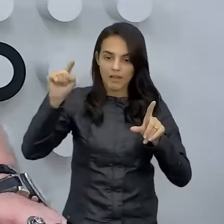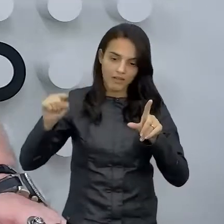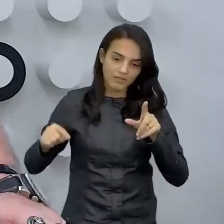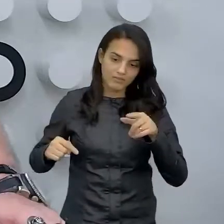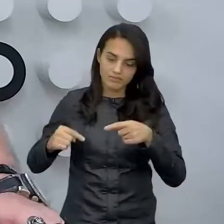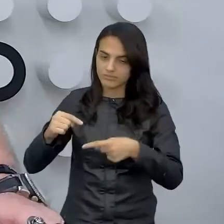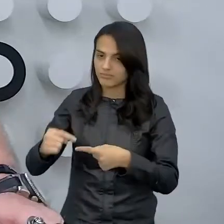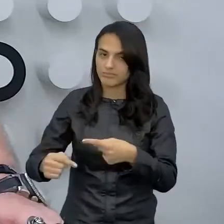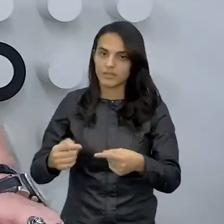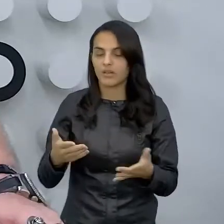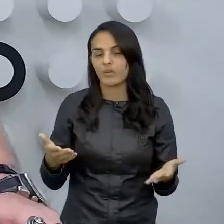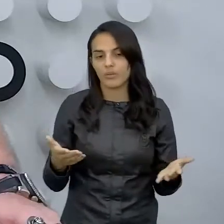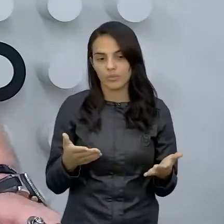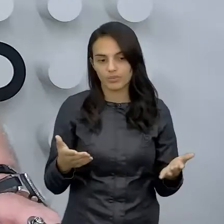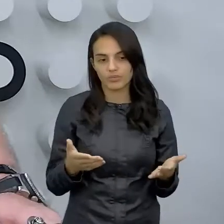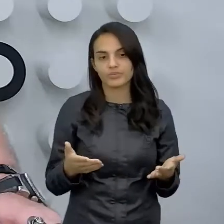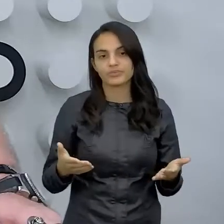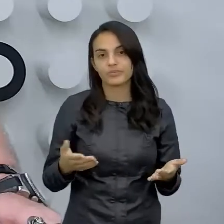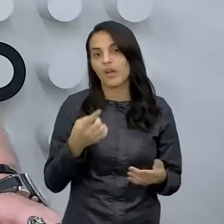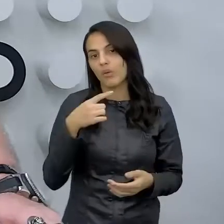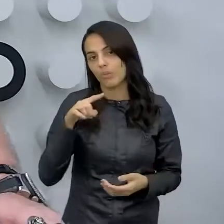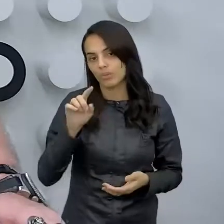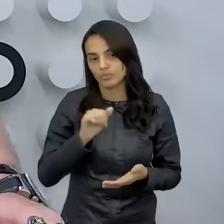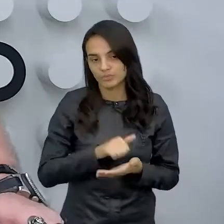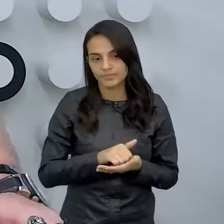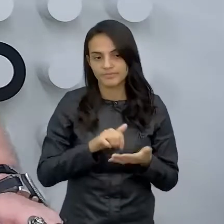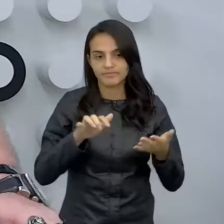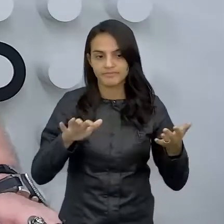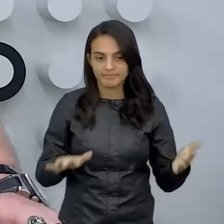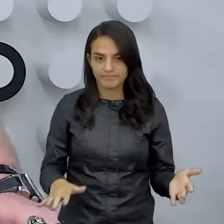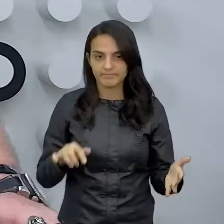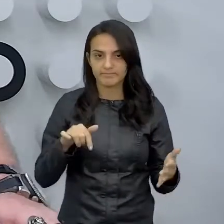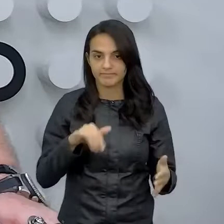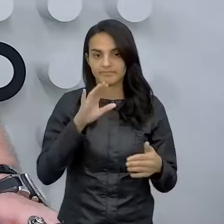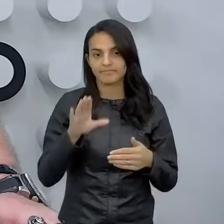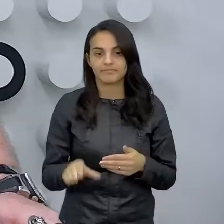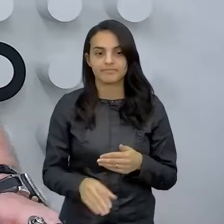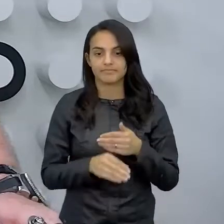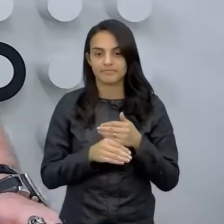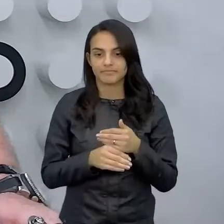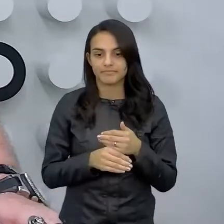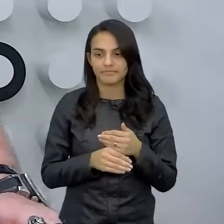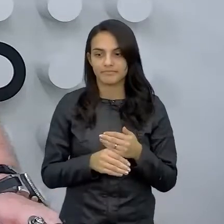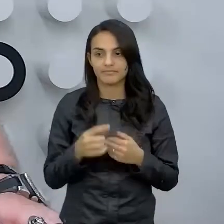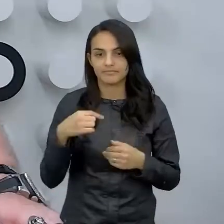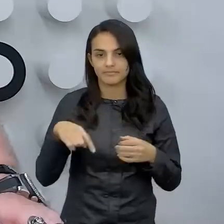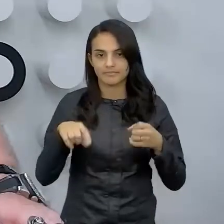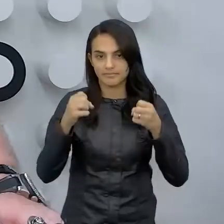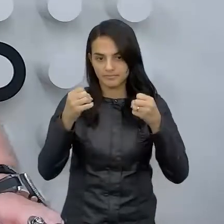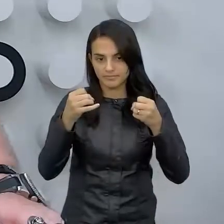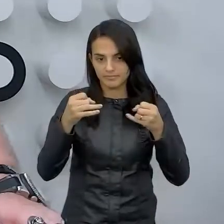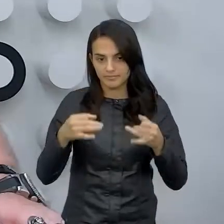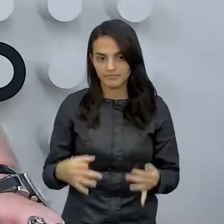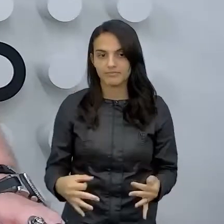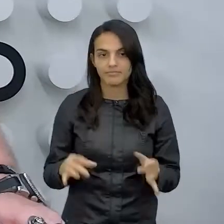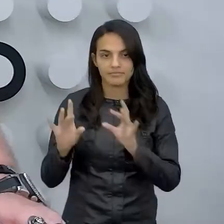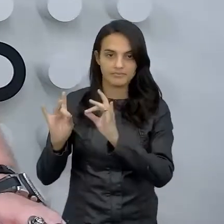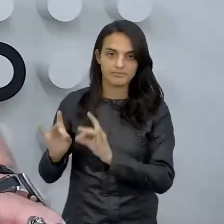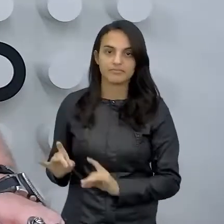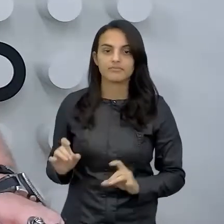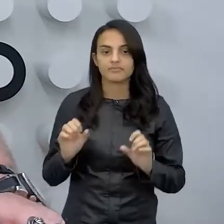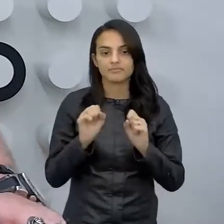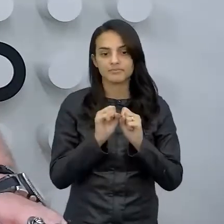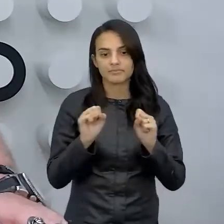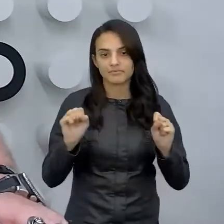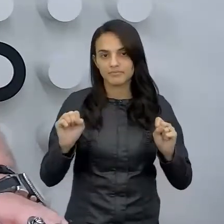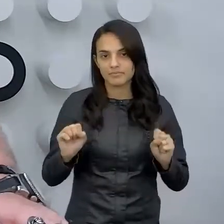já começamos aí na última atividade deste componente. E aí nós vamos falar sobre especificamente ao sistema Terra.